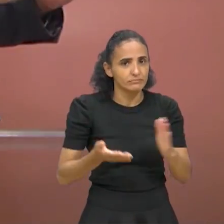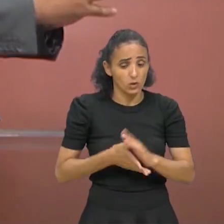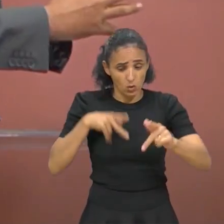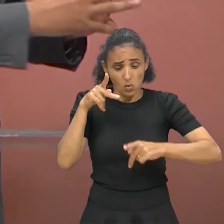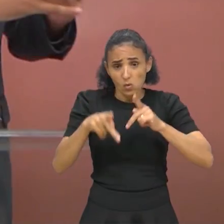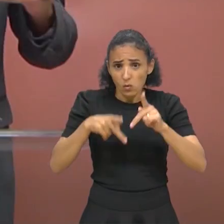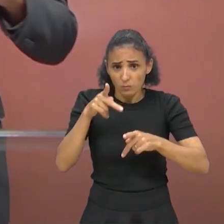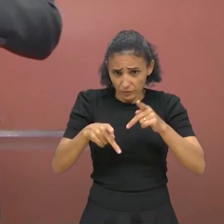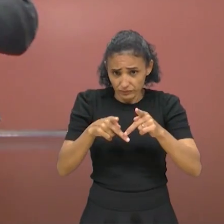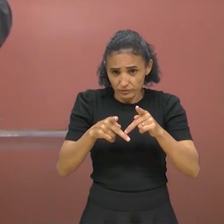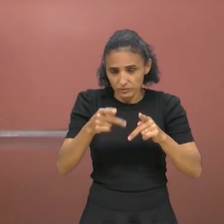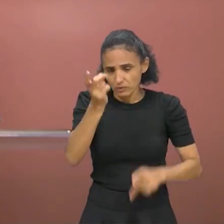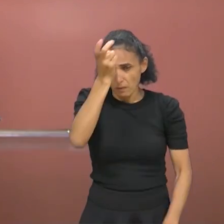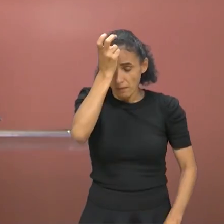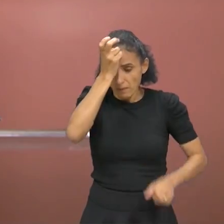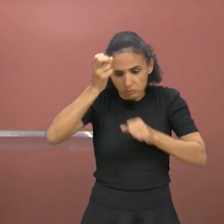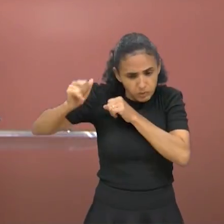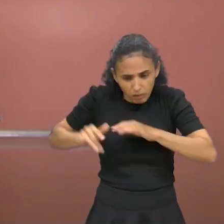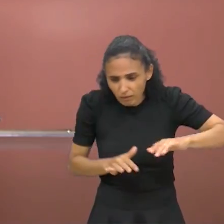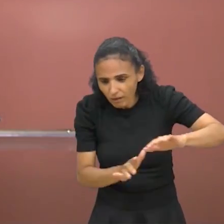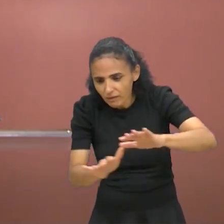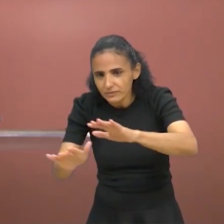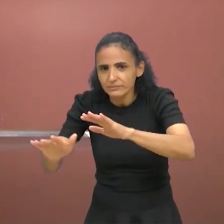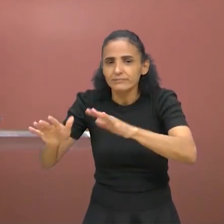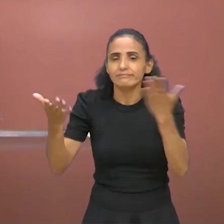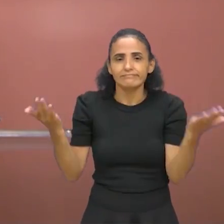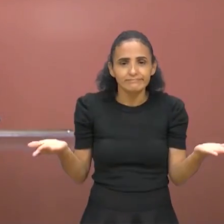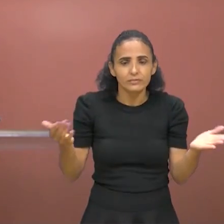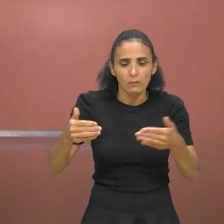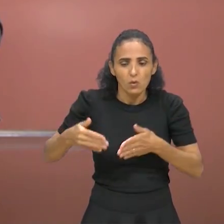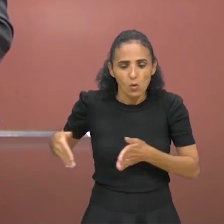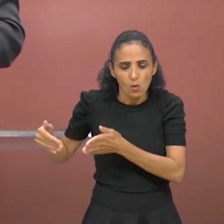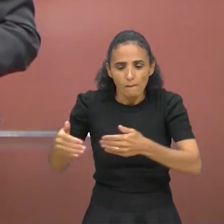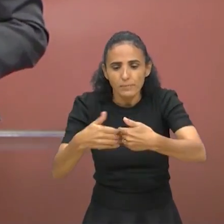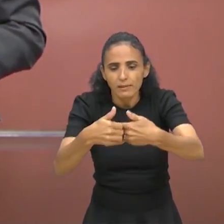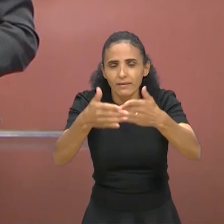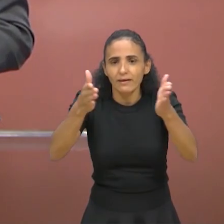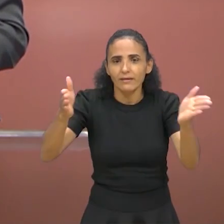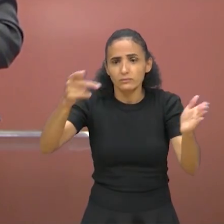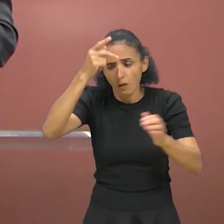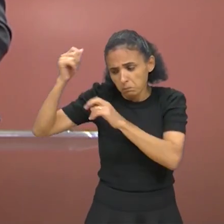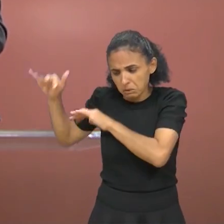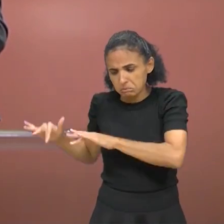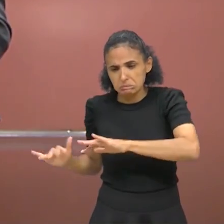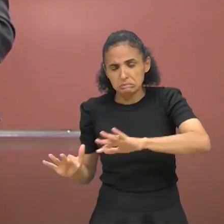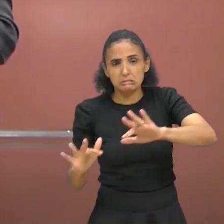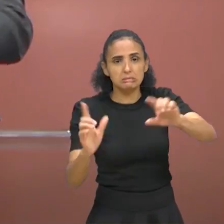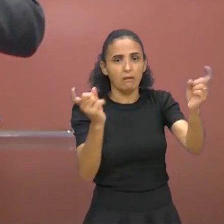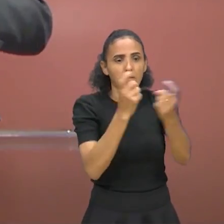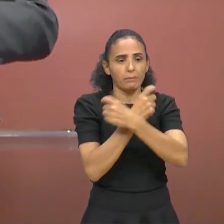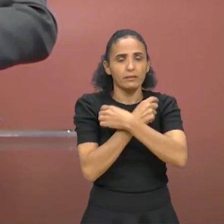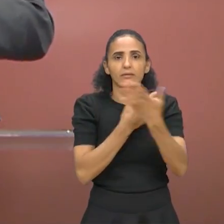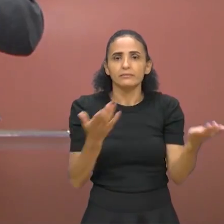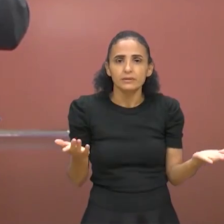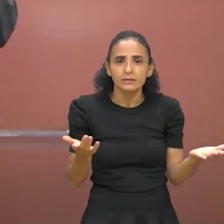Deus sai do Egito e estão indo em direção ainda àquele mar, a Bíblia nos diz, meus amados irmãos, que